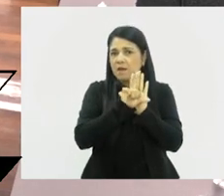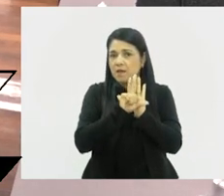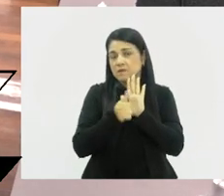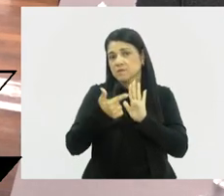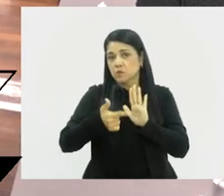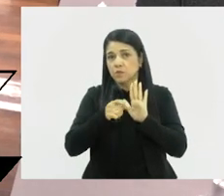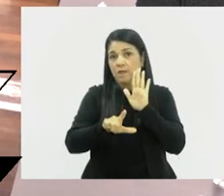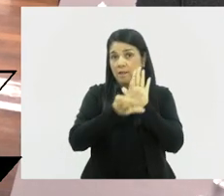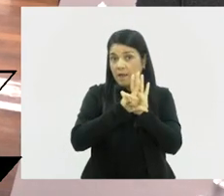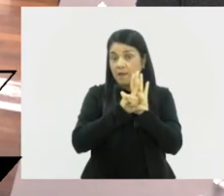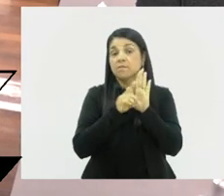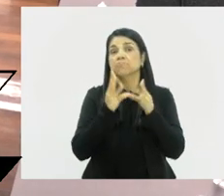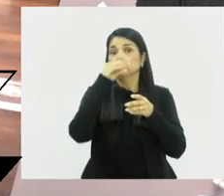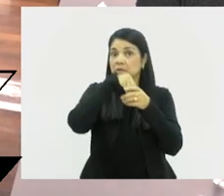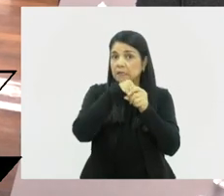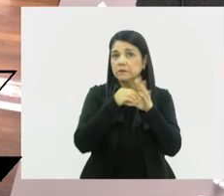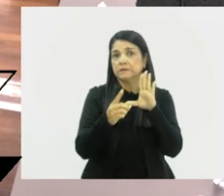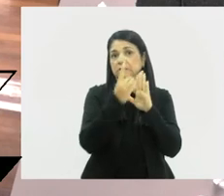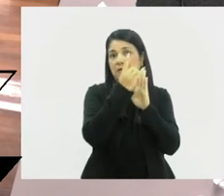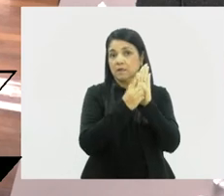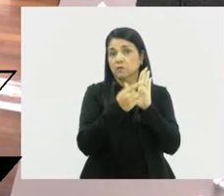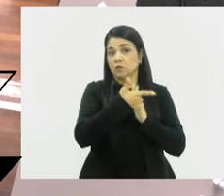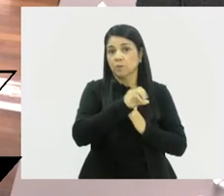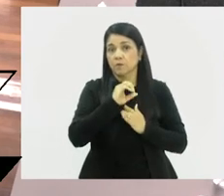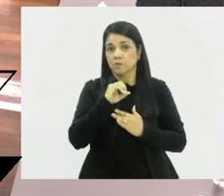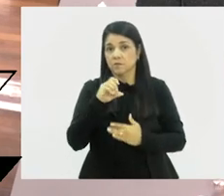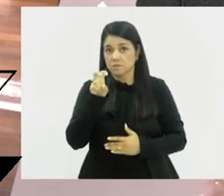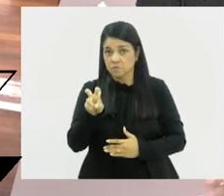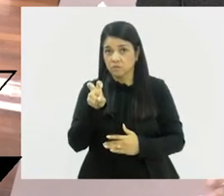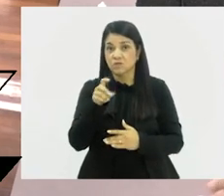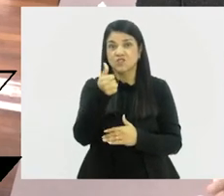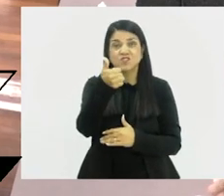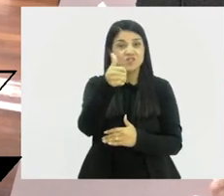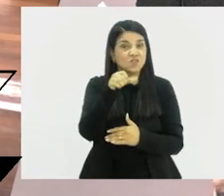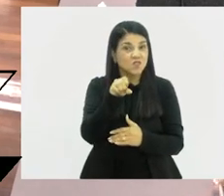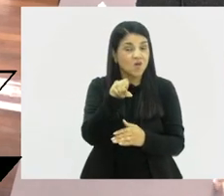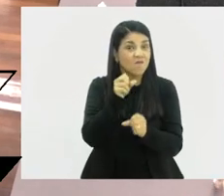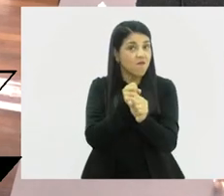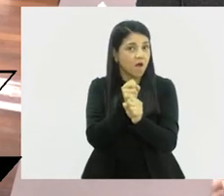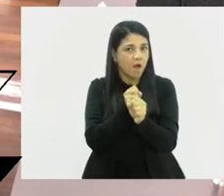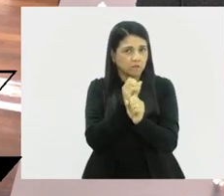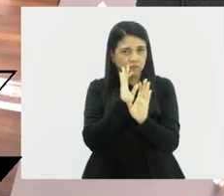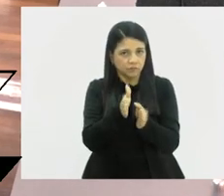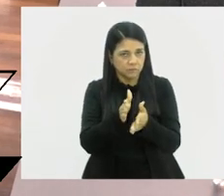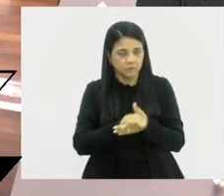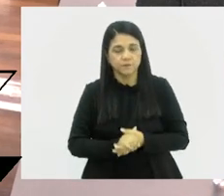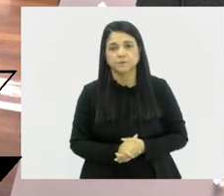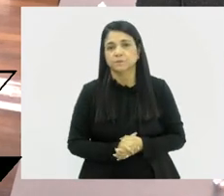lei e um decreto. O decreto de 2005, tem 19 anos. Bom,